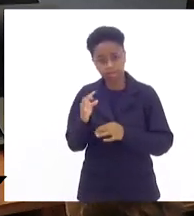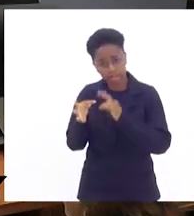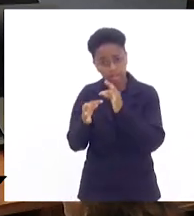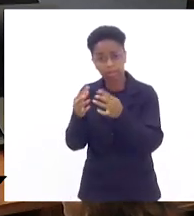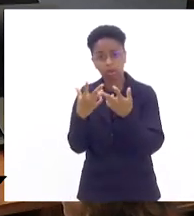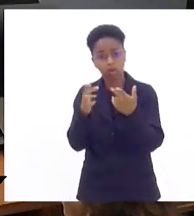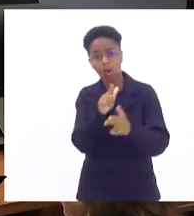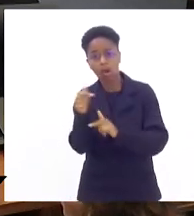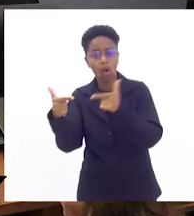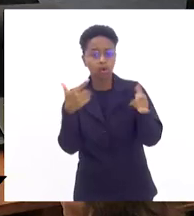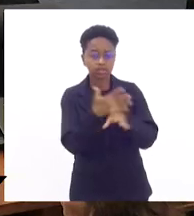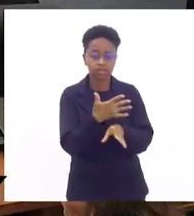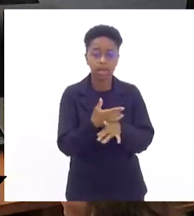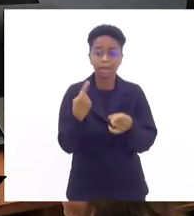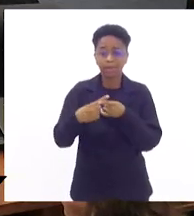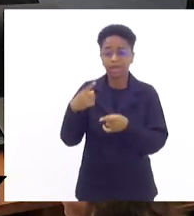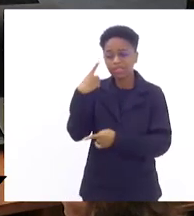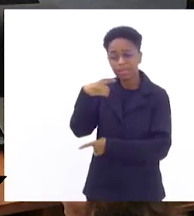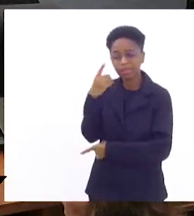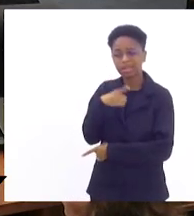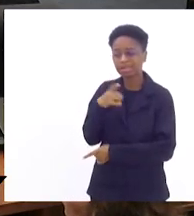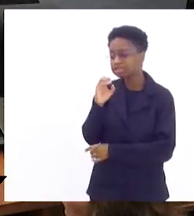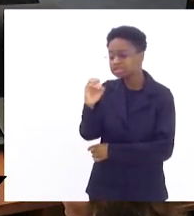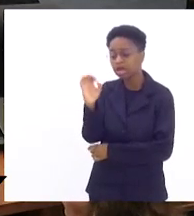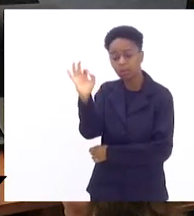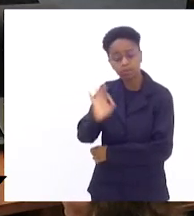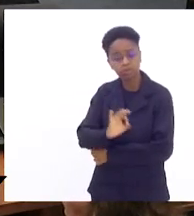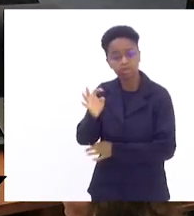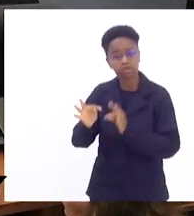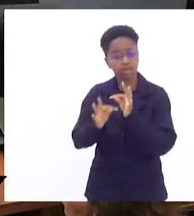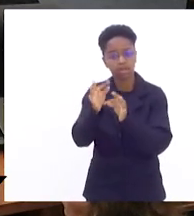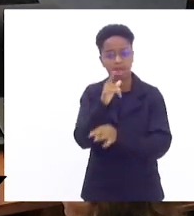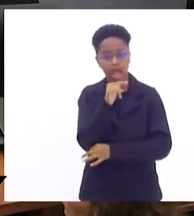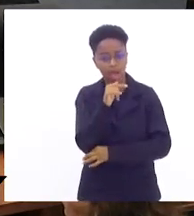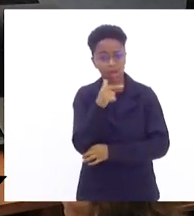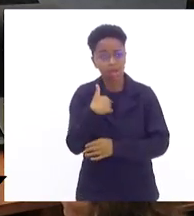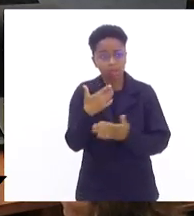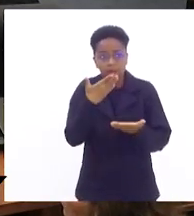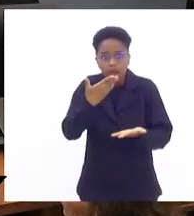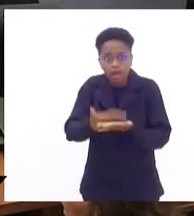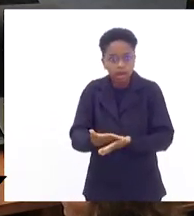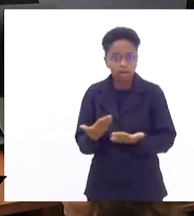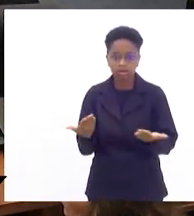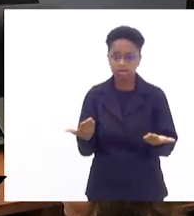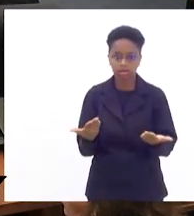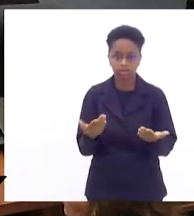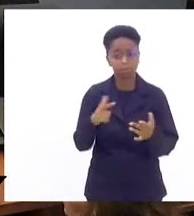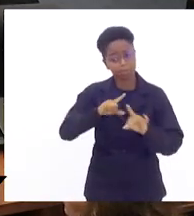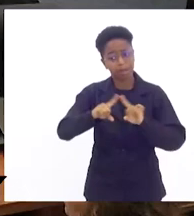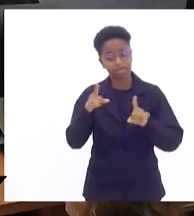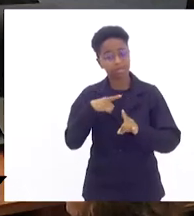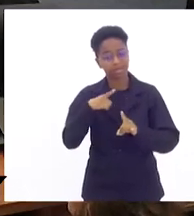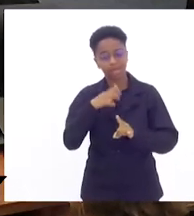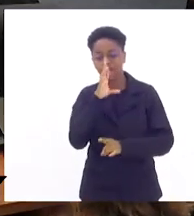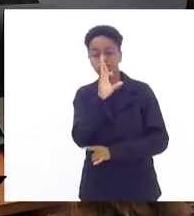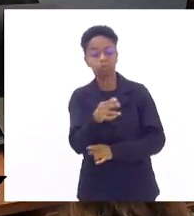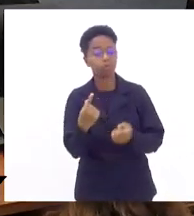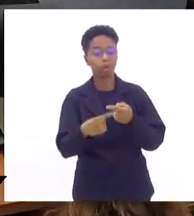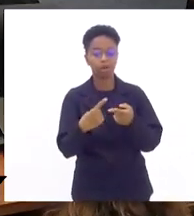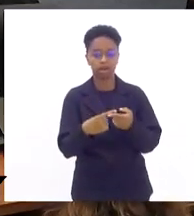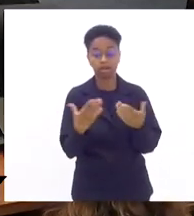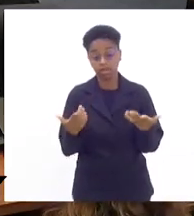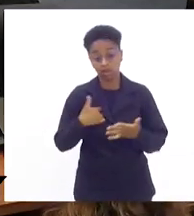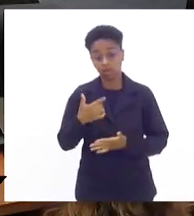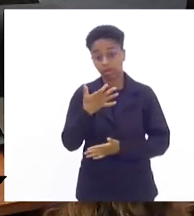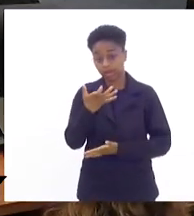municípios. Quando o deputado falou para mim que lá tem zero de tratamento de esgoto, eu fiquei espantado, mas está explicado o porquê. Então, eu